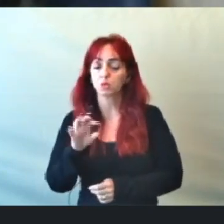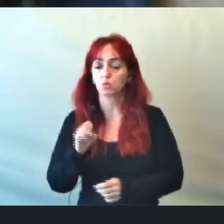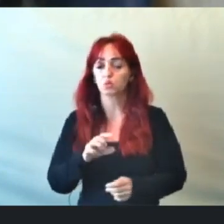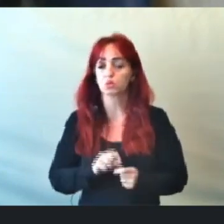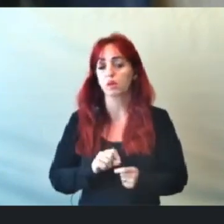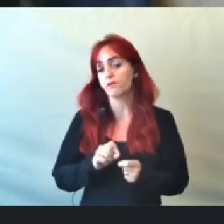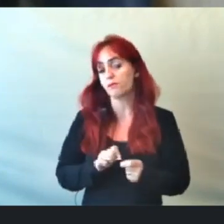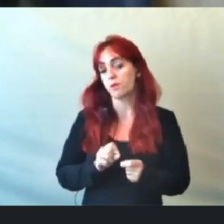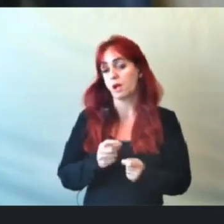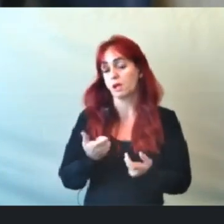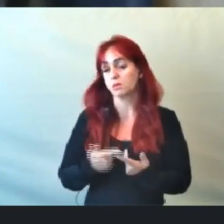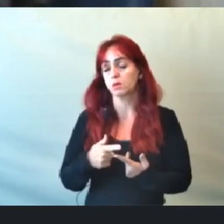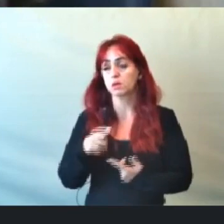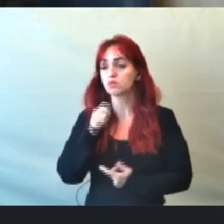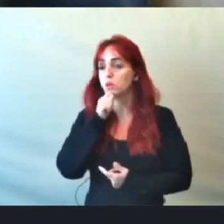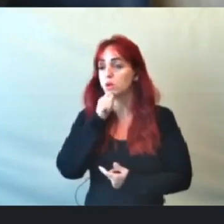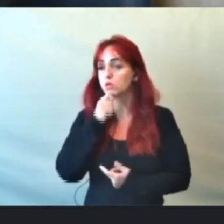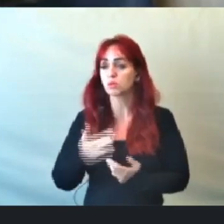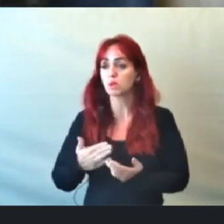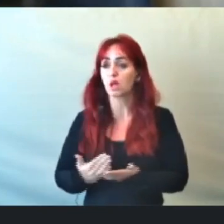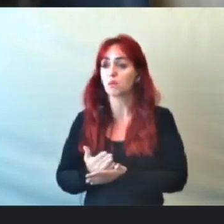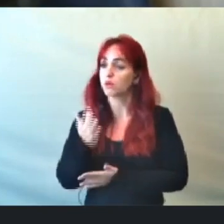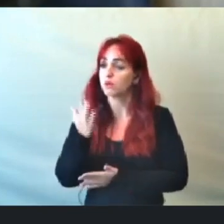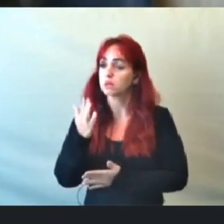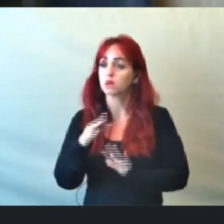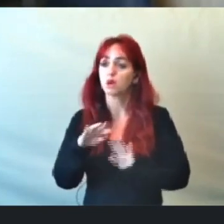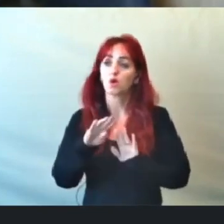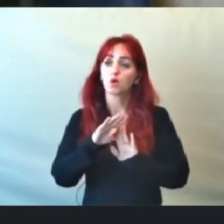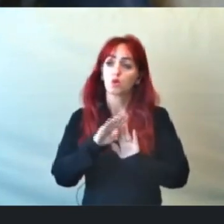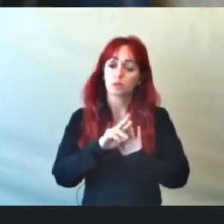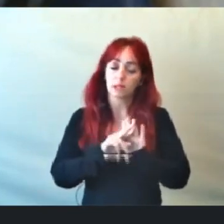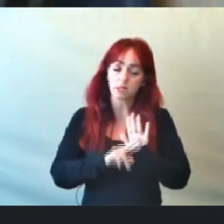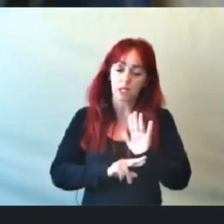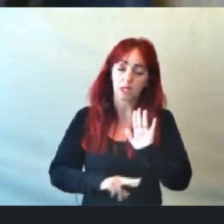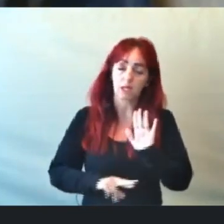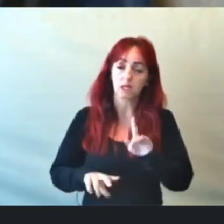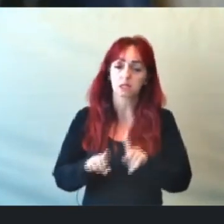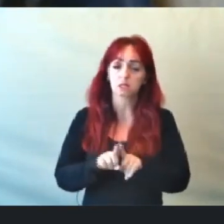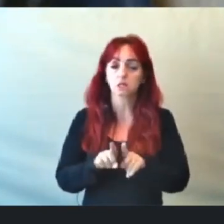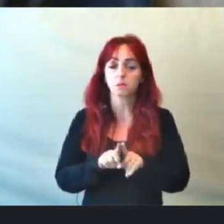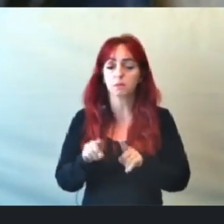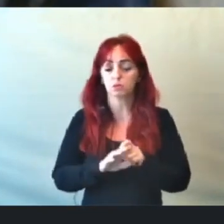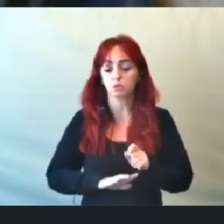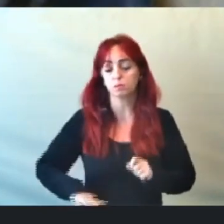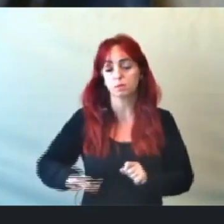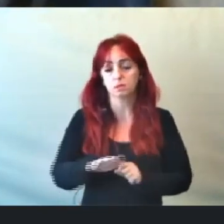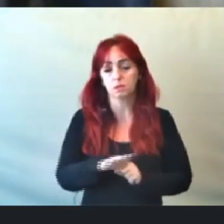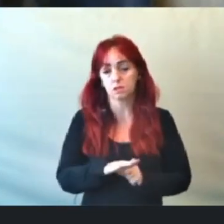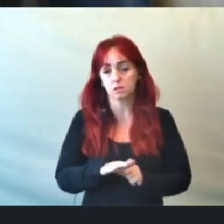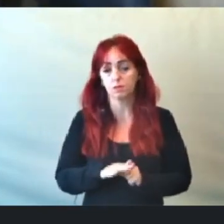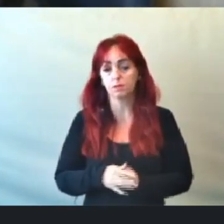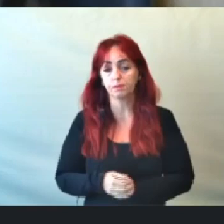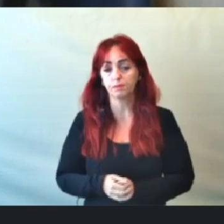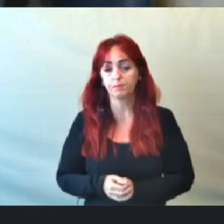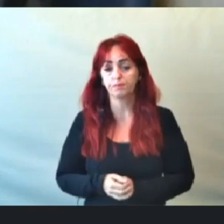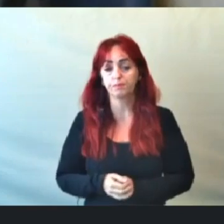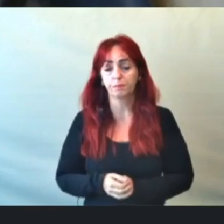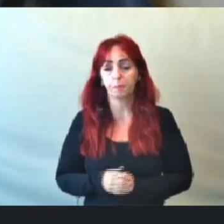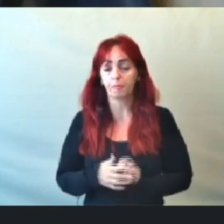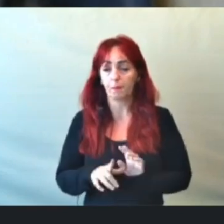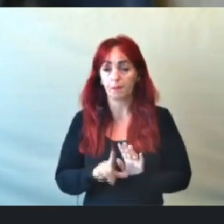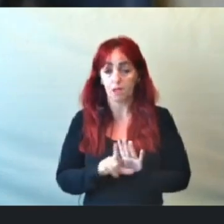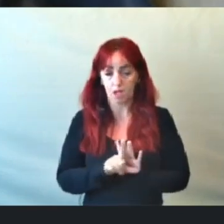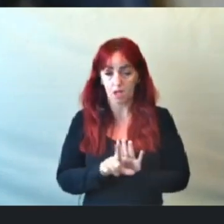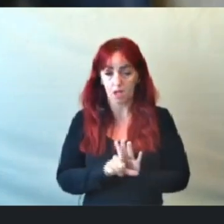dos critérios e dos parâmetros de urbanização previstos na lei e que, bom, as prefeituras